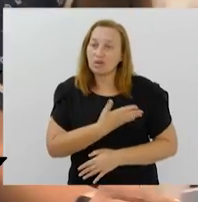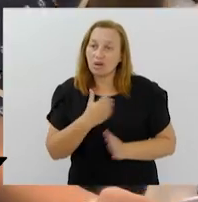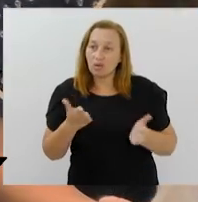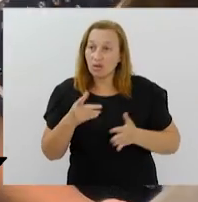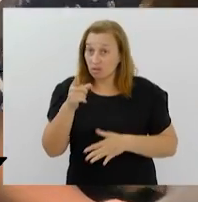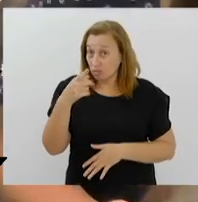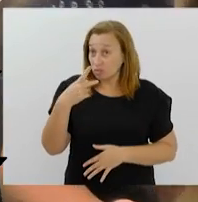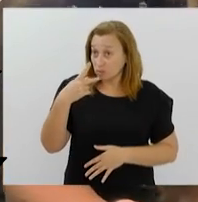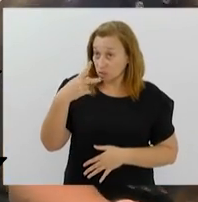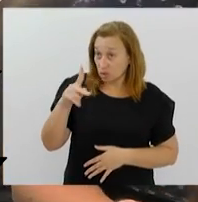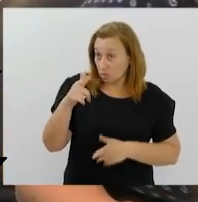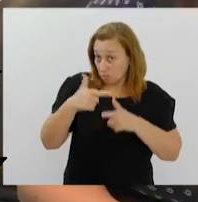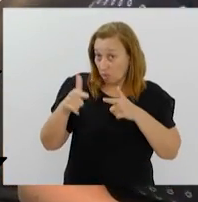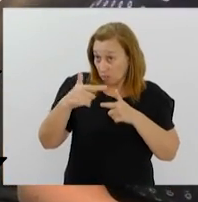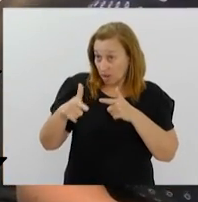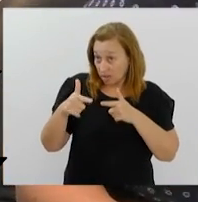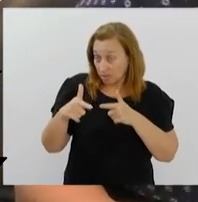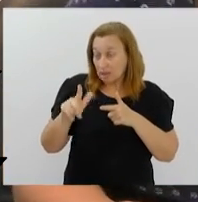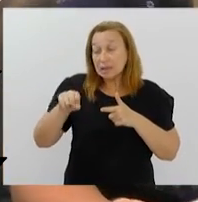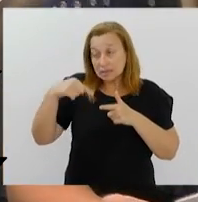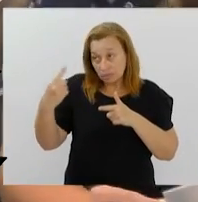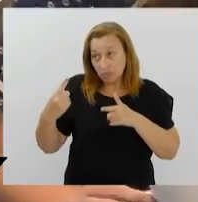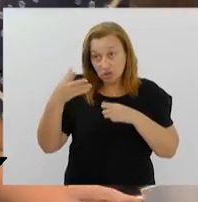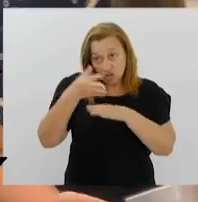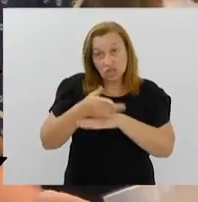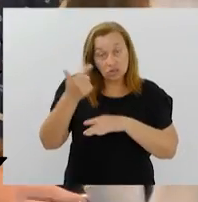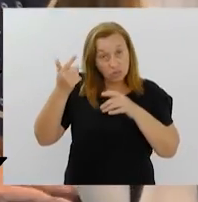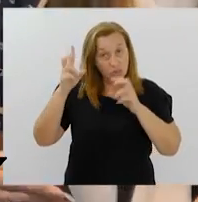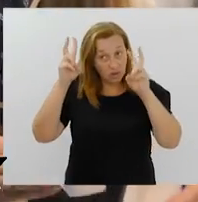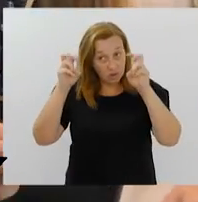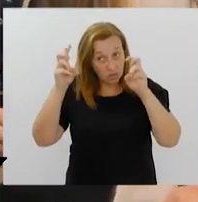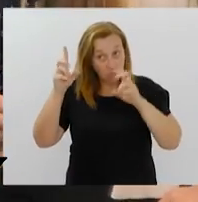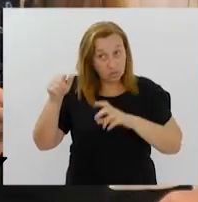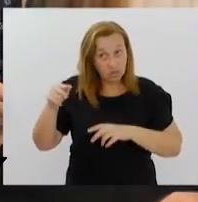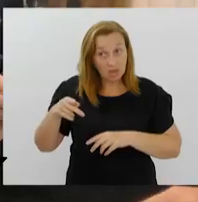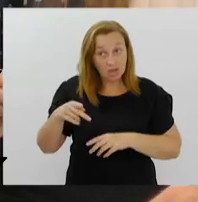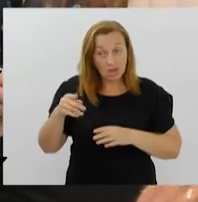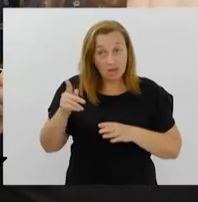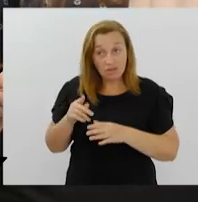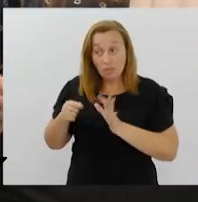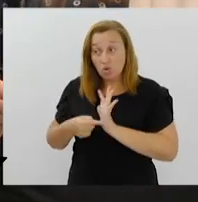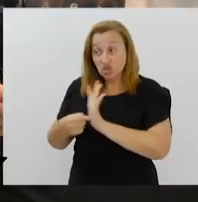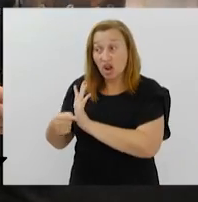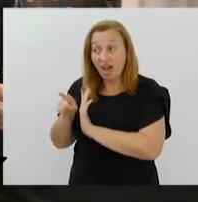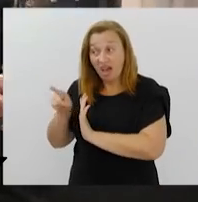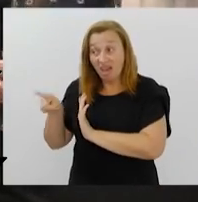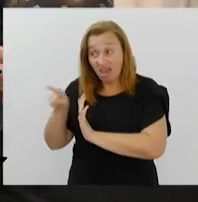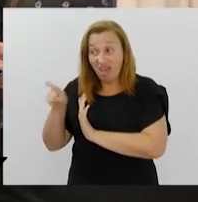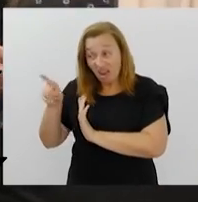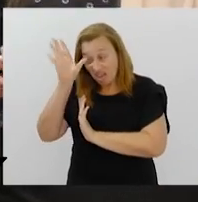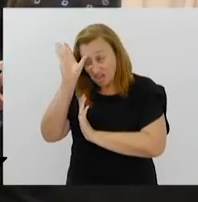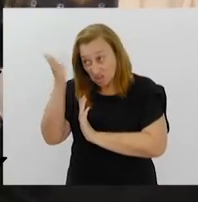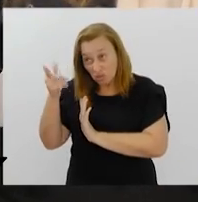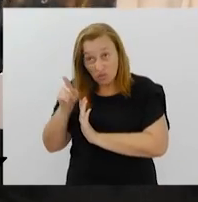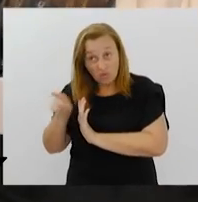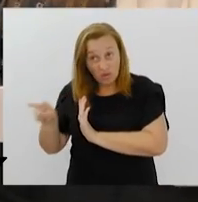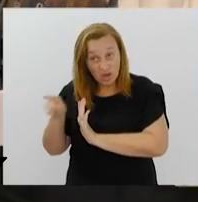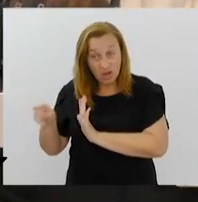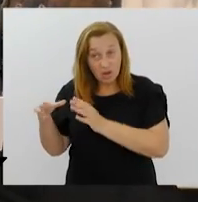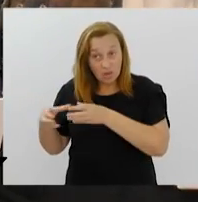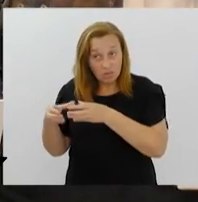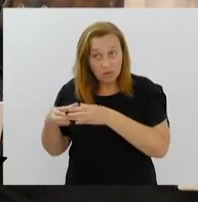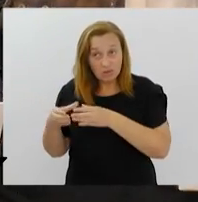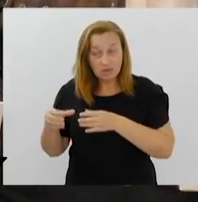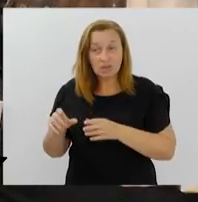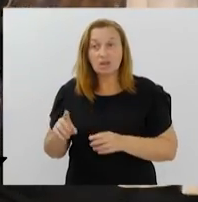o seu caso se depois a gente entra no assunto pega aqui e vai passar direto para ele para você vai passar exatamente aqui ó pra Comissão da pessoa